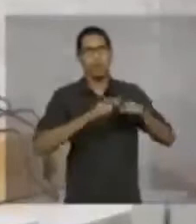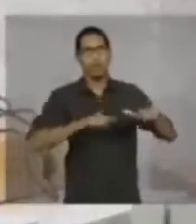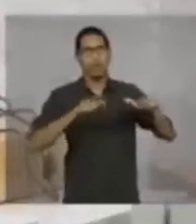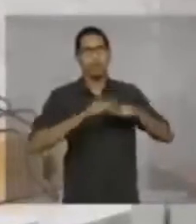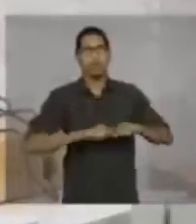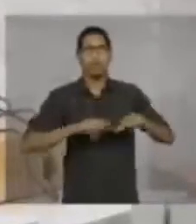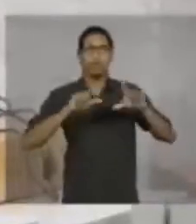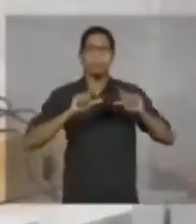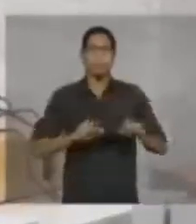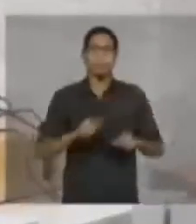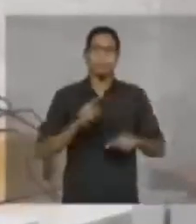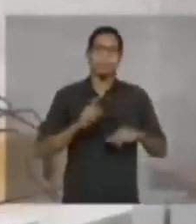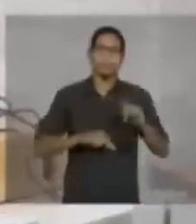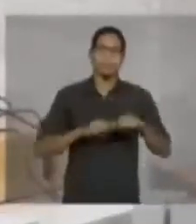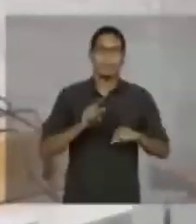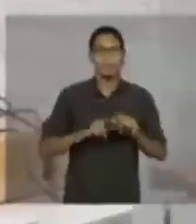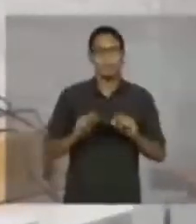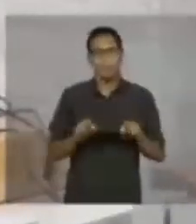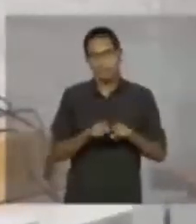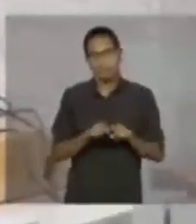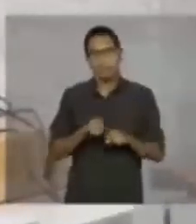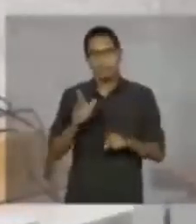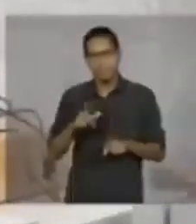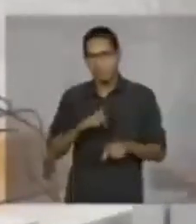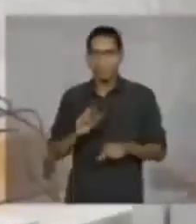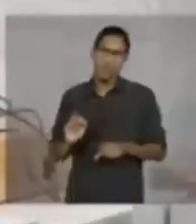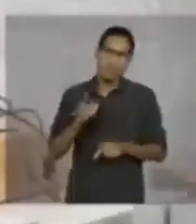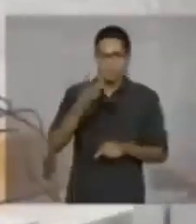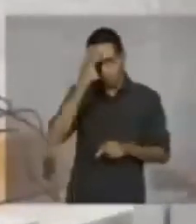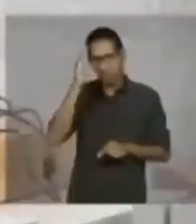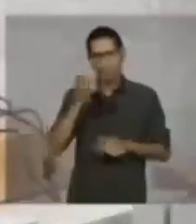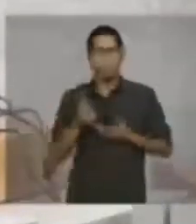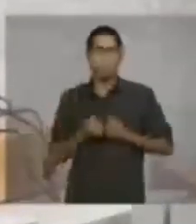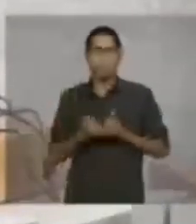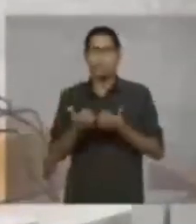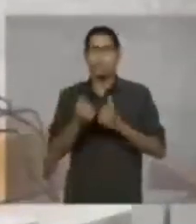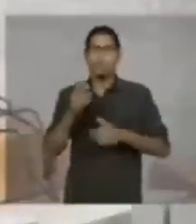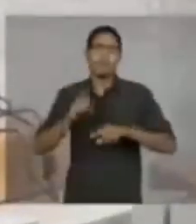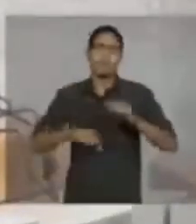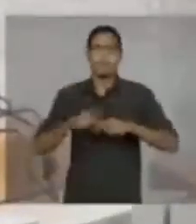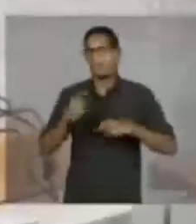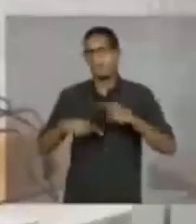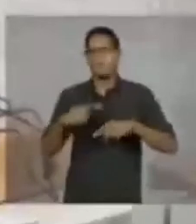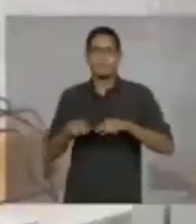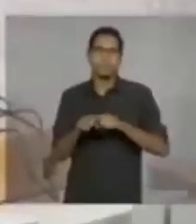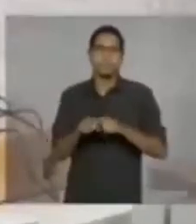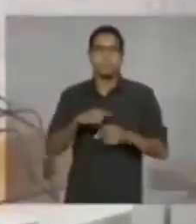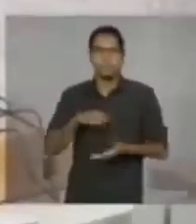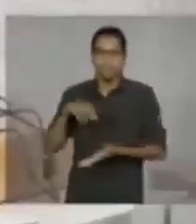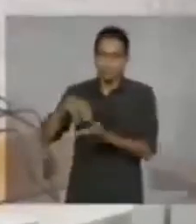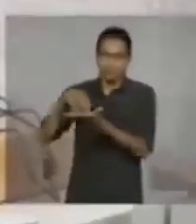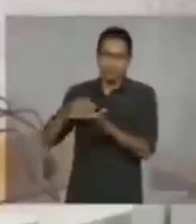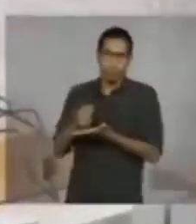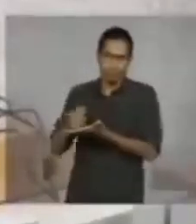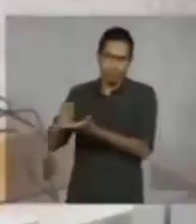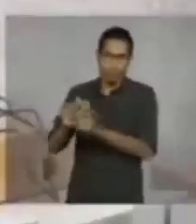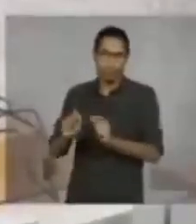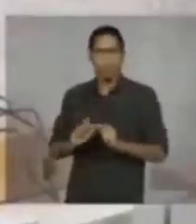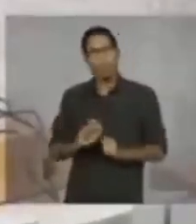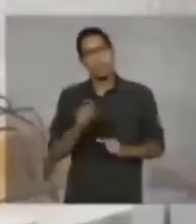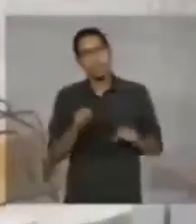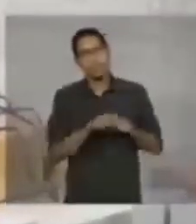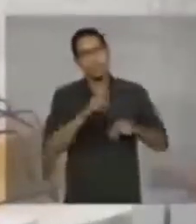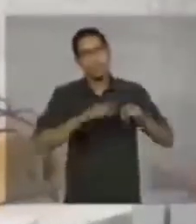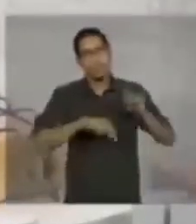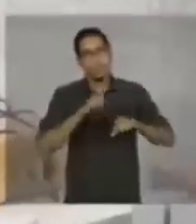vez menos material, porque antes de passar o caminhão, ou as pessoas já entregaram seus materiais em algum posto de coleta, o que é ótimo, ou o